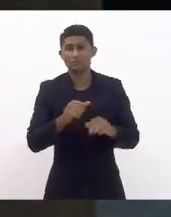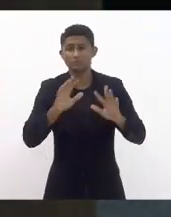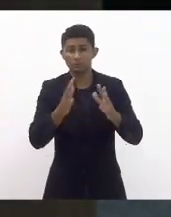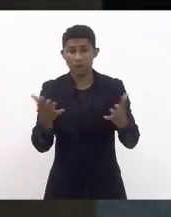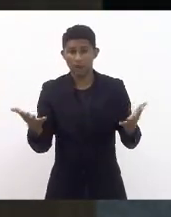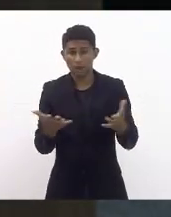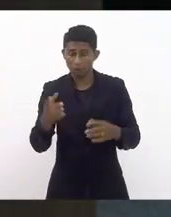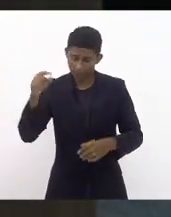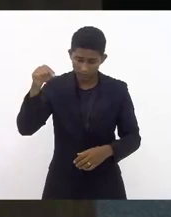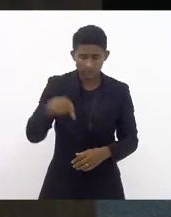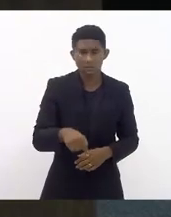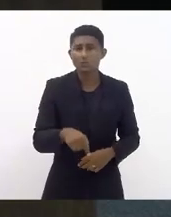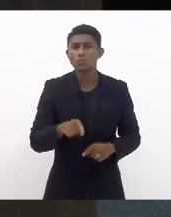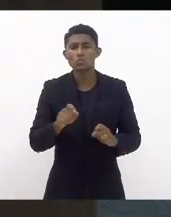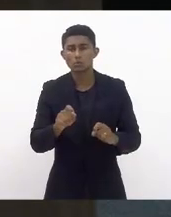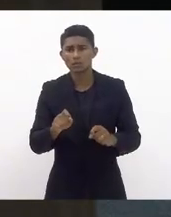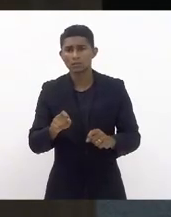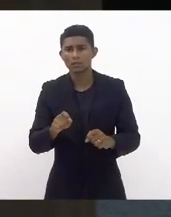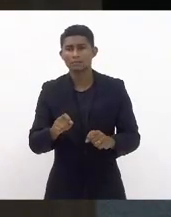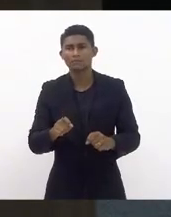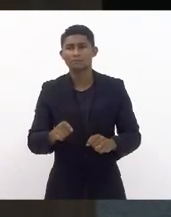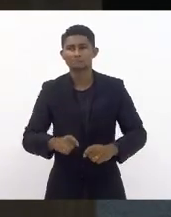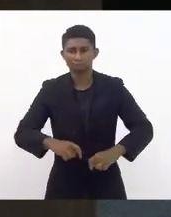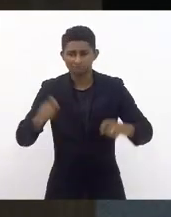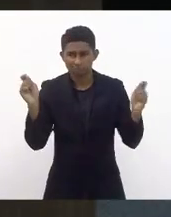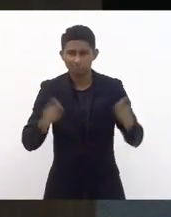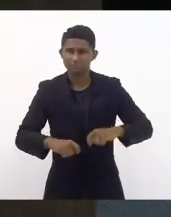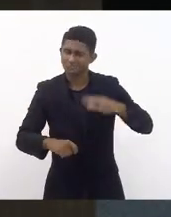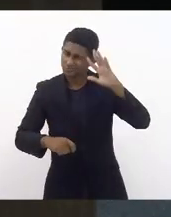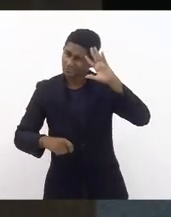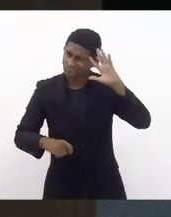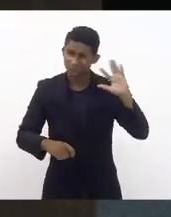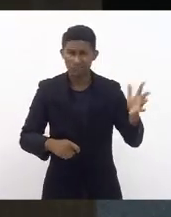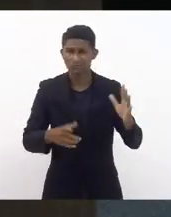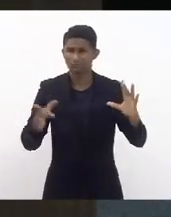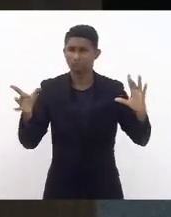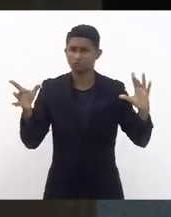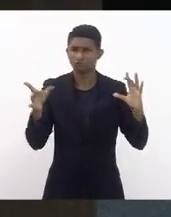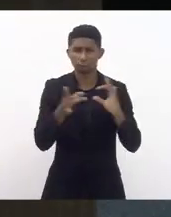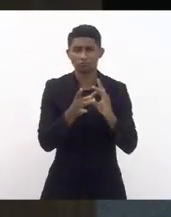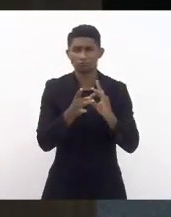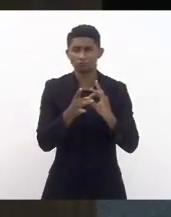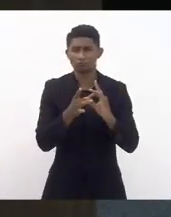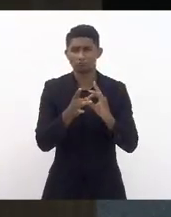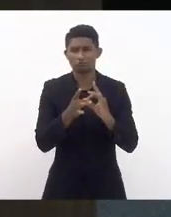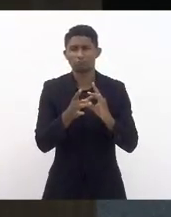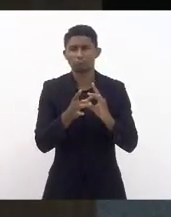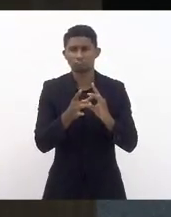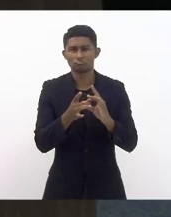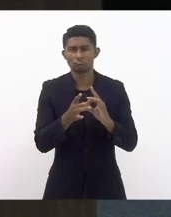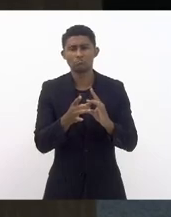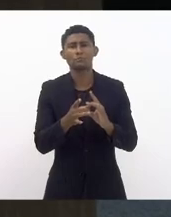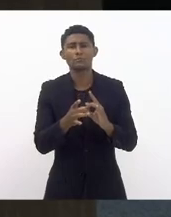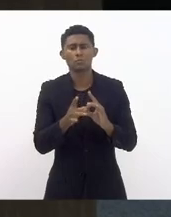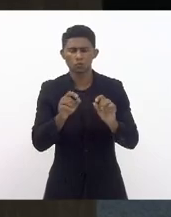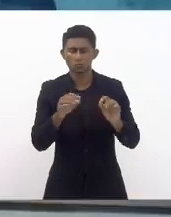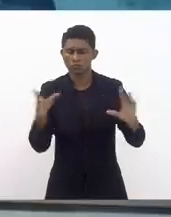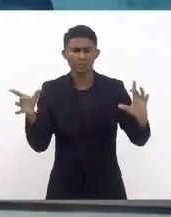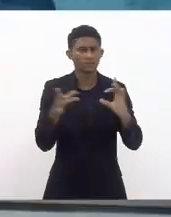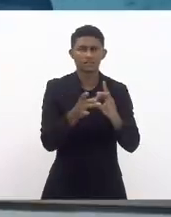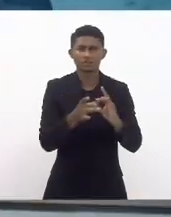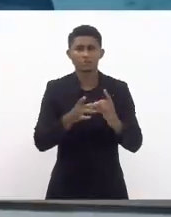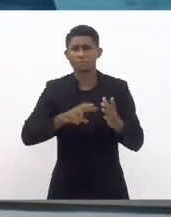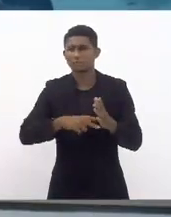nesse momento, a solução é a integração. Integração significa